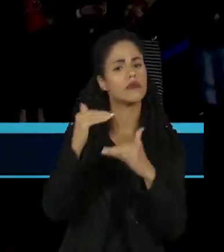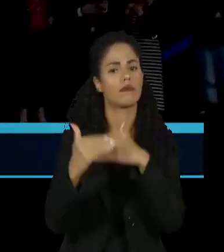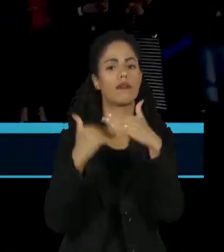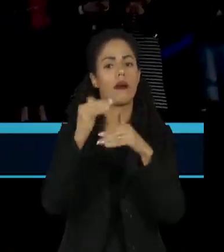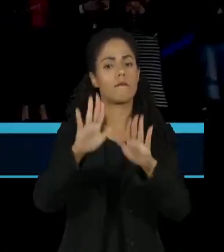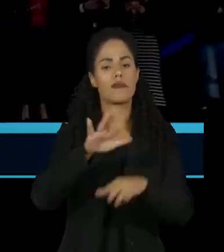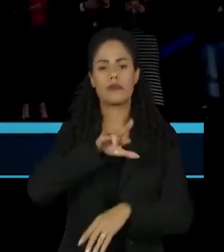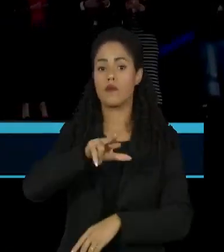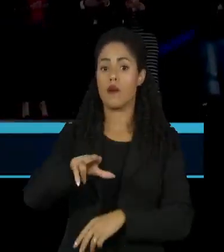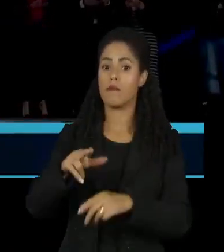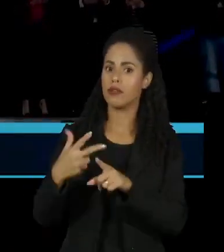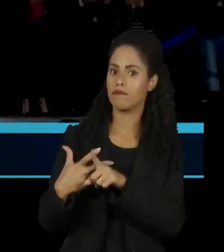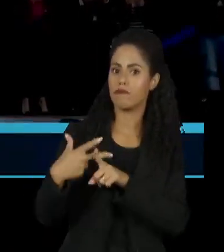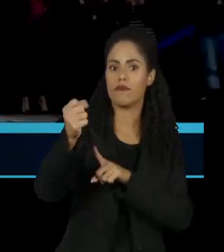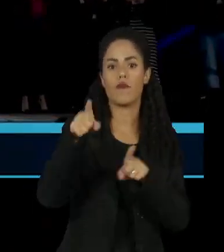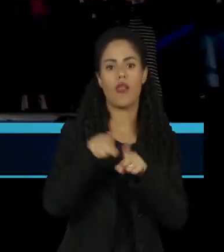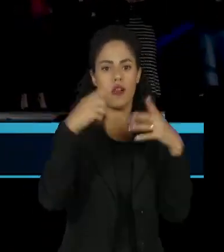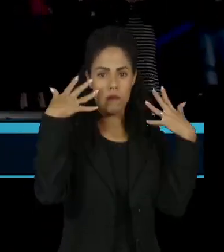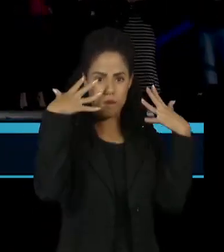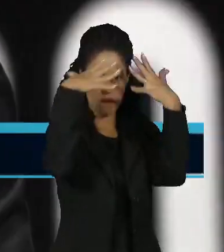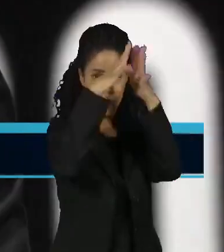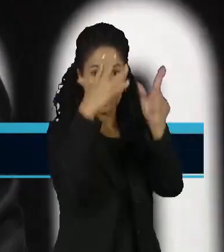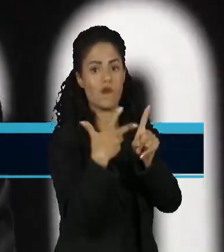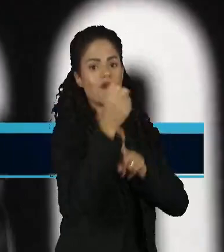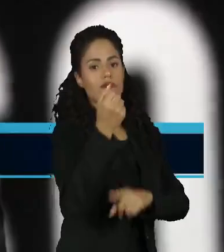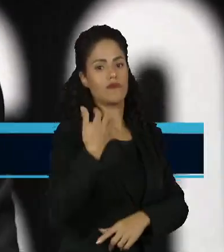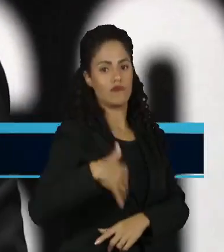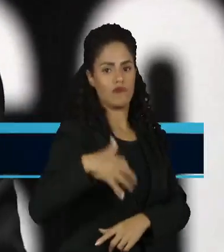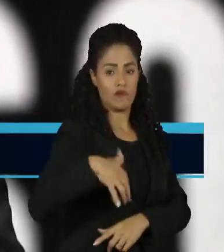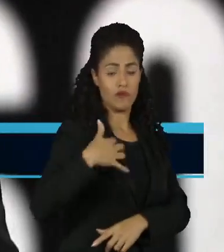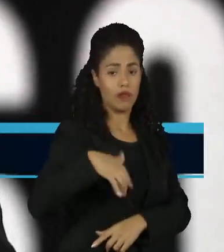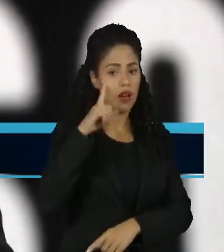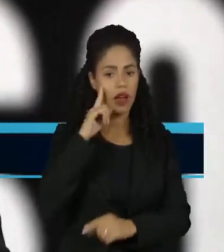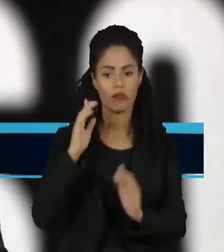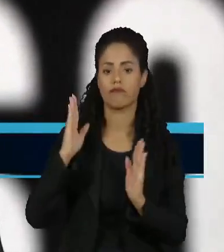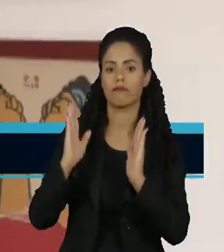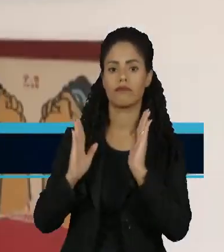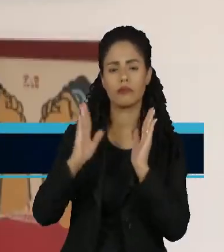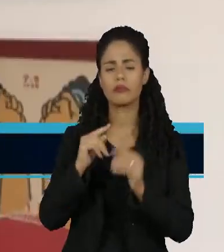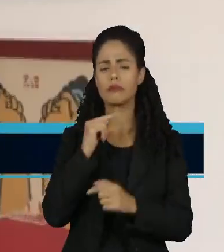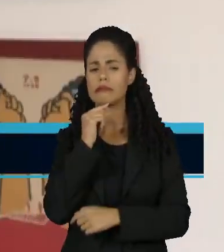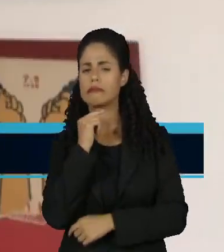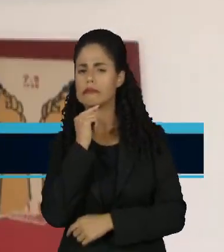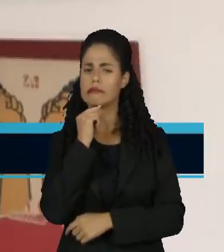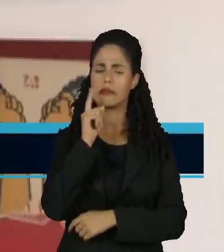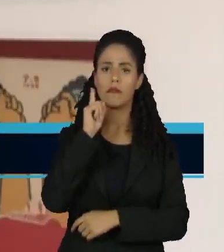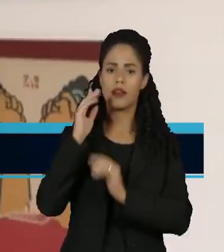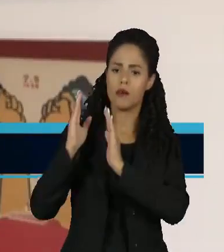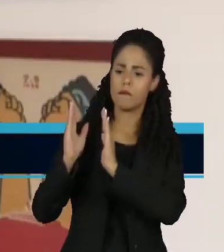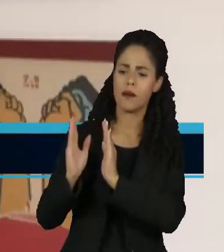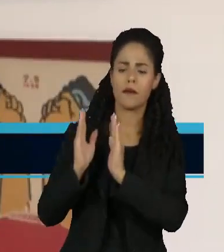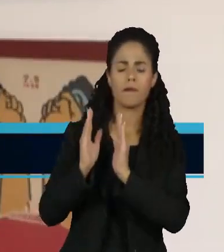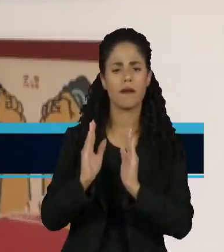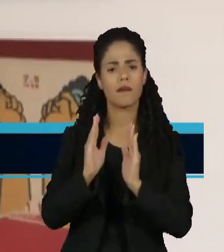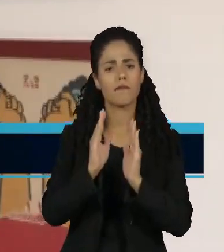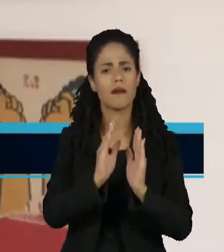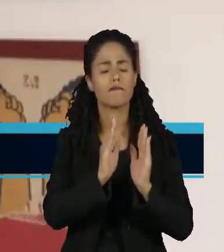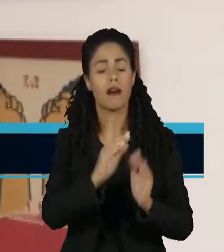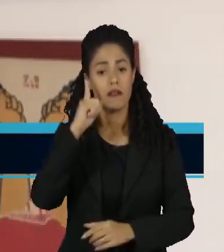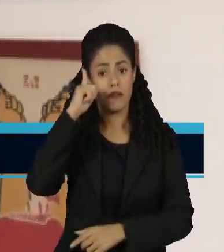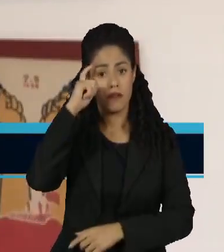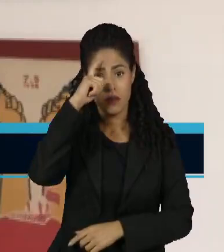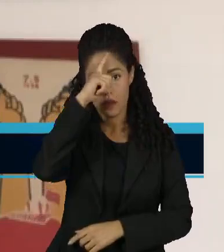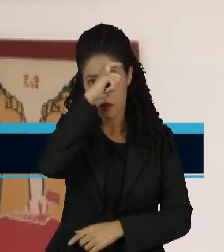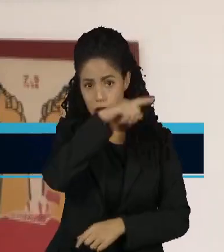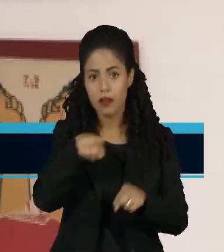A vitória de Javier Milei na Argentina, no entanto, abriu um período de dúvidas. O processo ainda sofreu um abalo quando o presidente